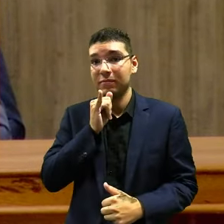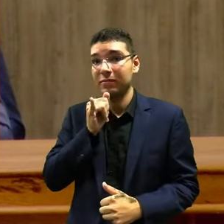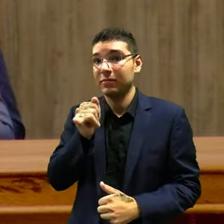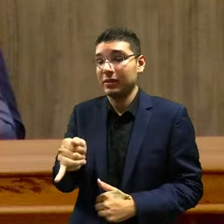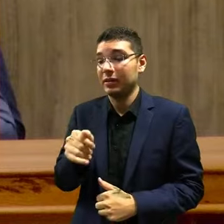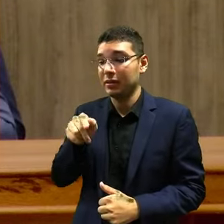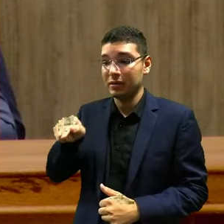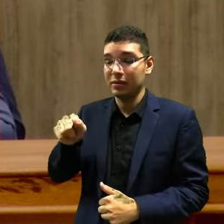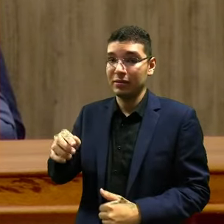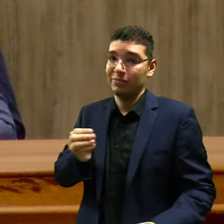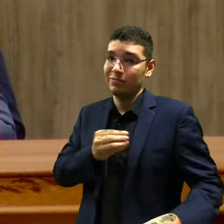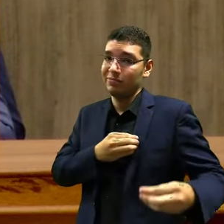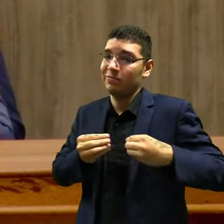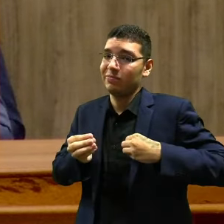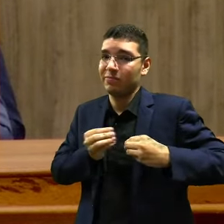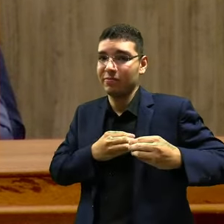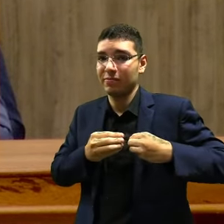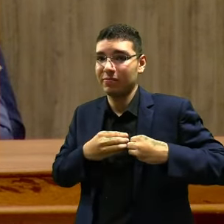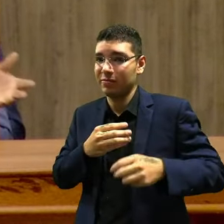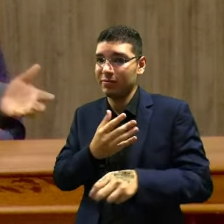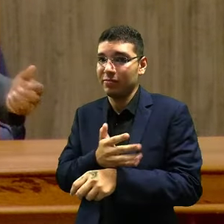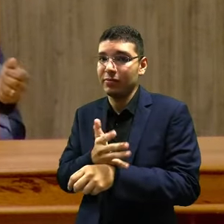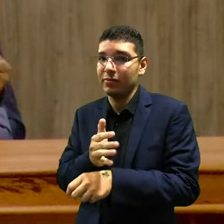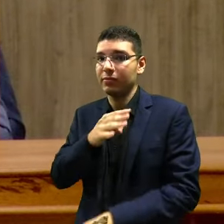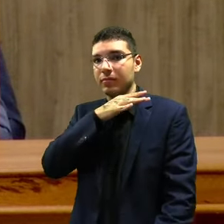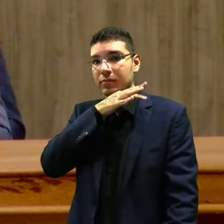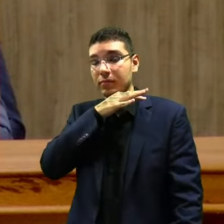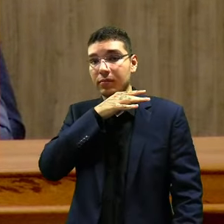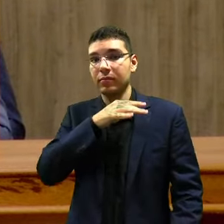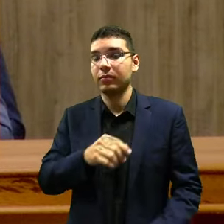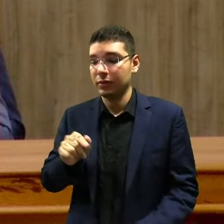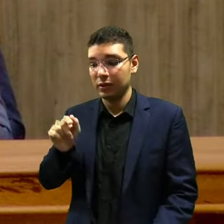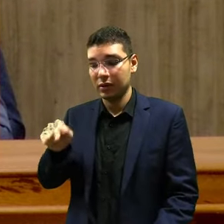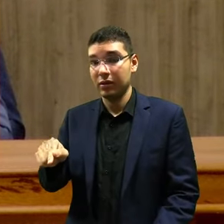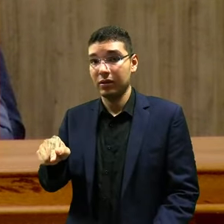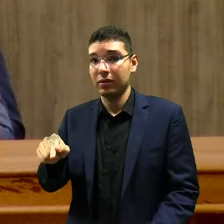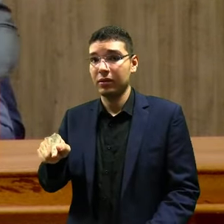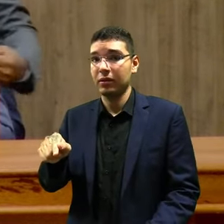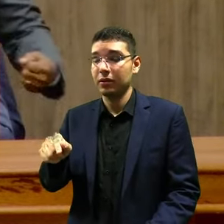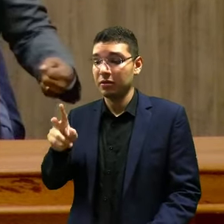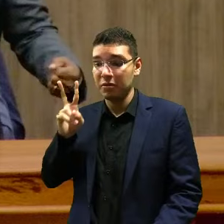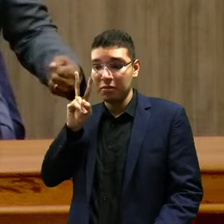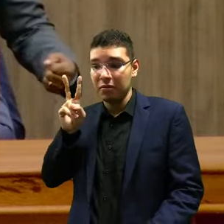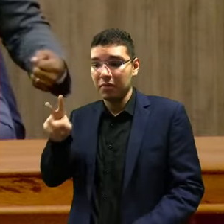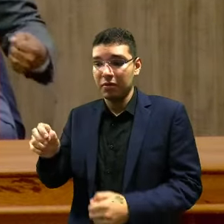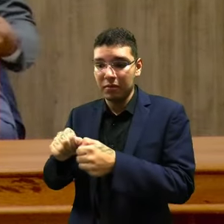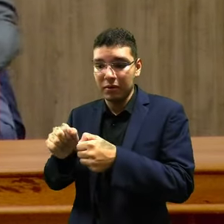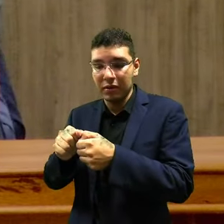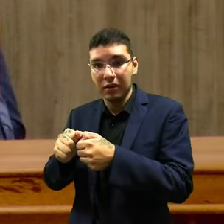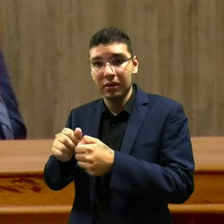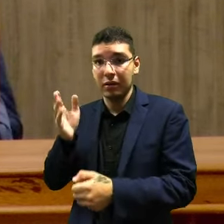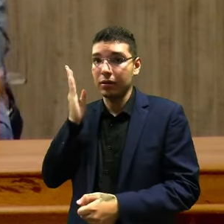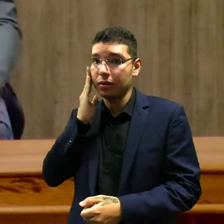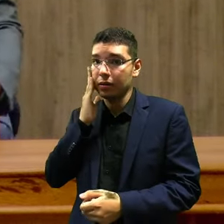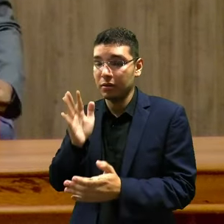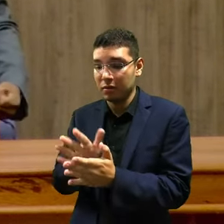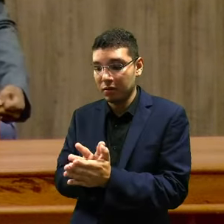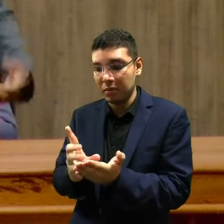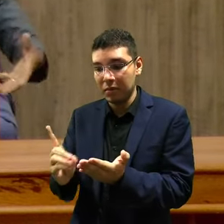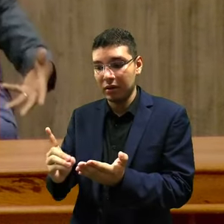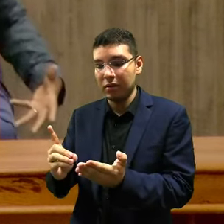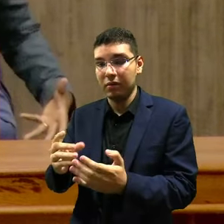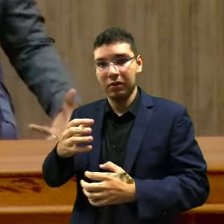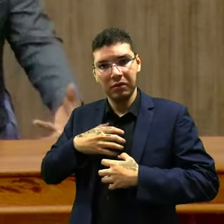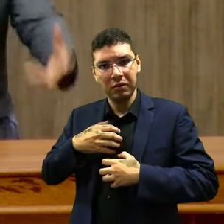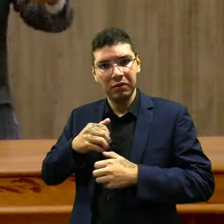de iniquidade mas não foi um homem que ouviu a palavra não foi um homem que viu Milagres não foi um homem que viu poder